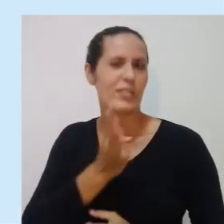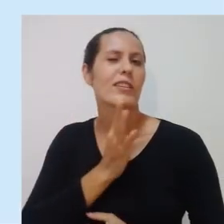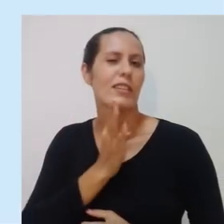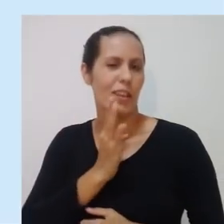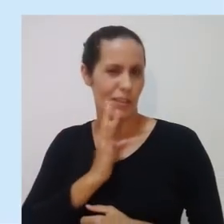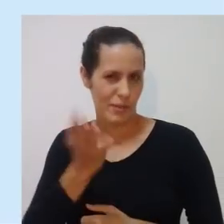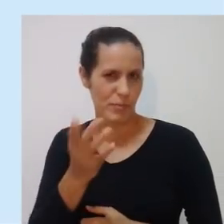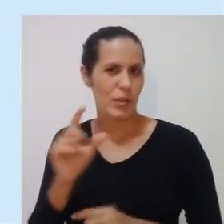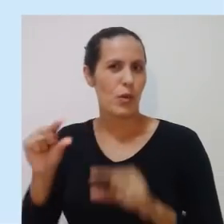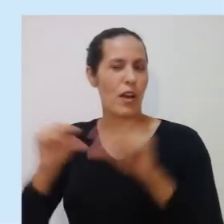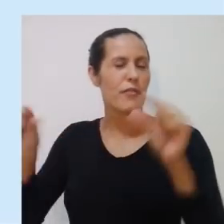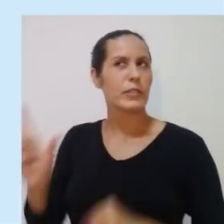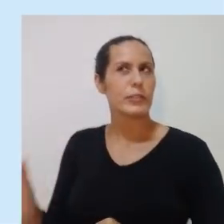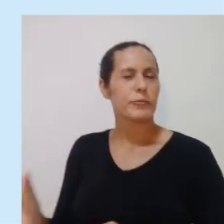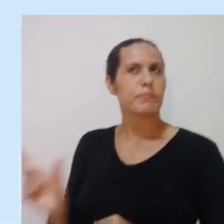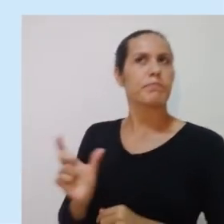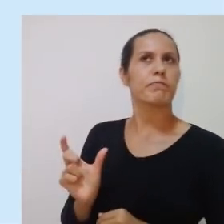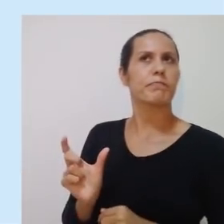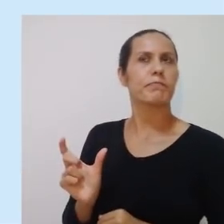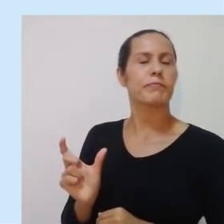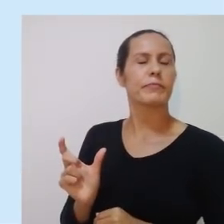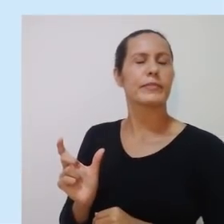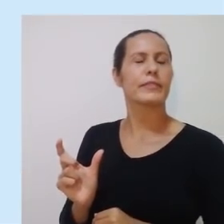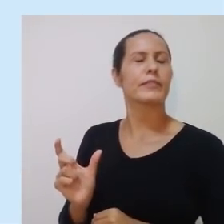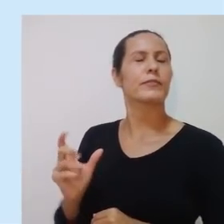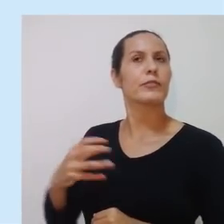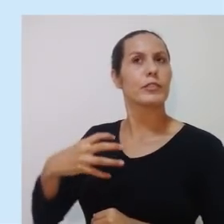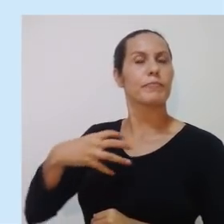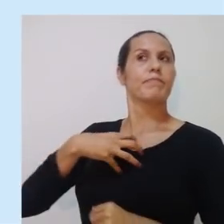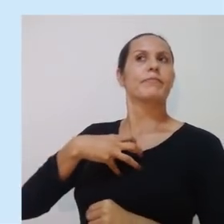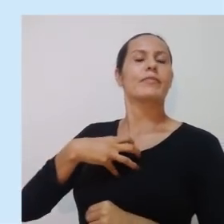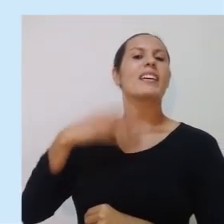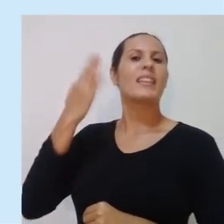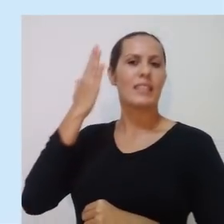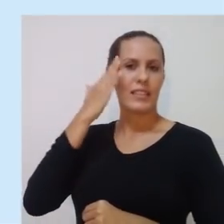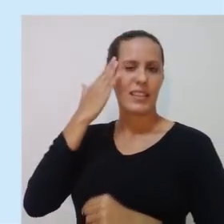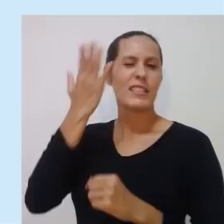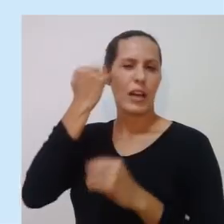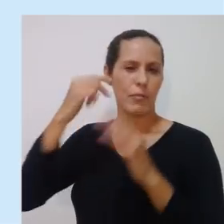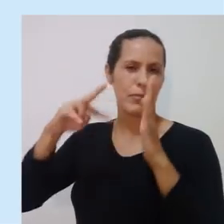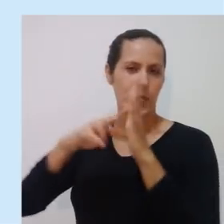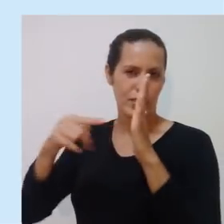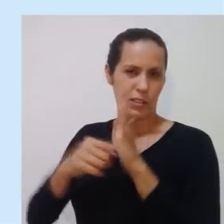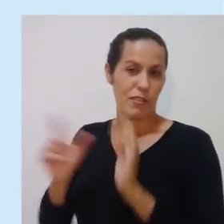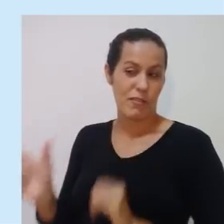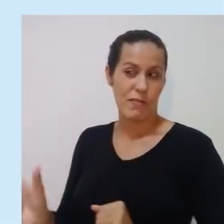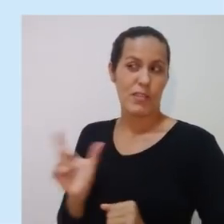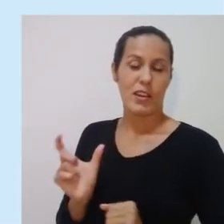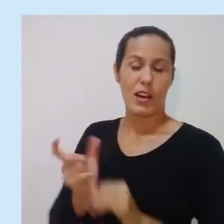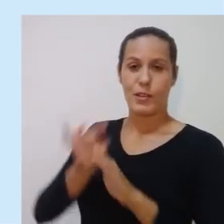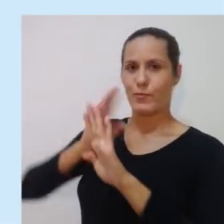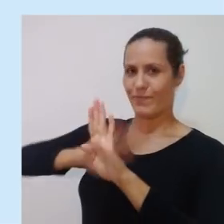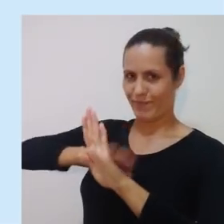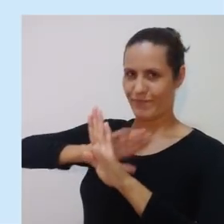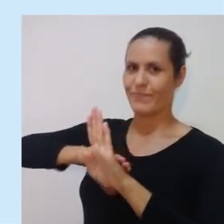sabe, você que está em casa, sabe que ouviu isso da sua mãe, sabe o sentido, o